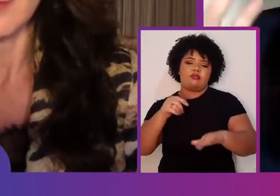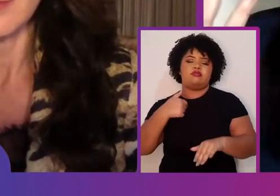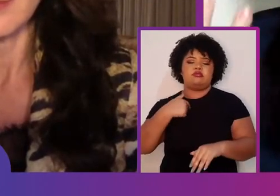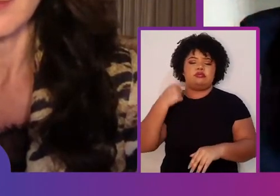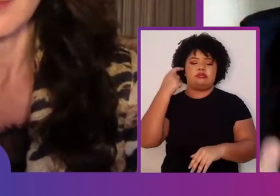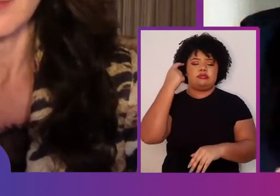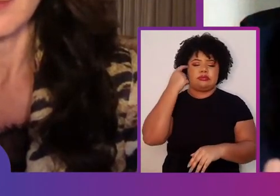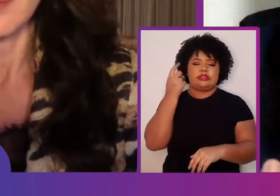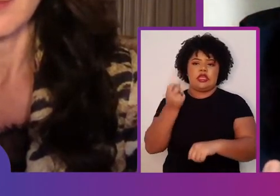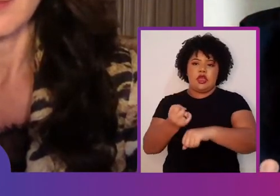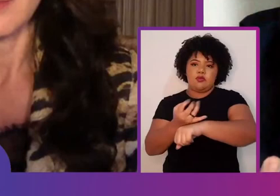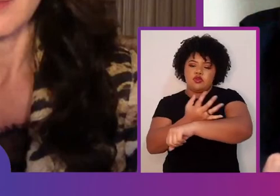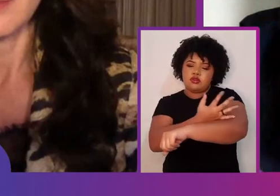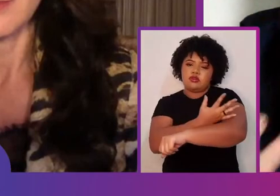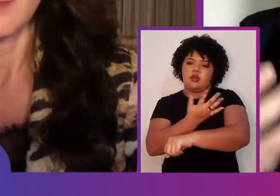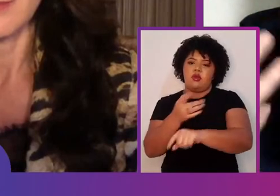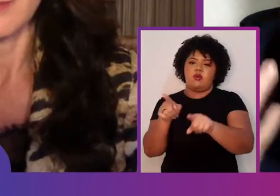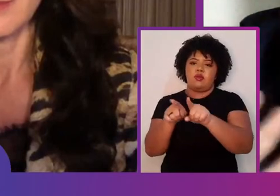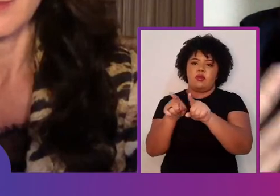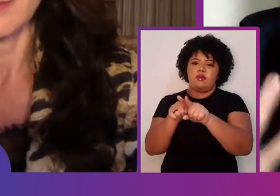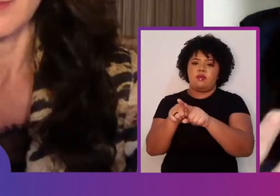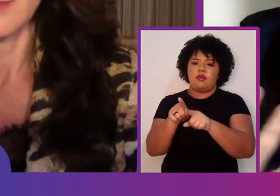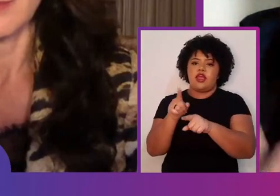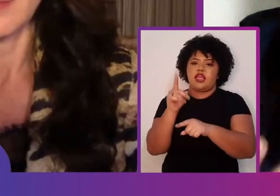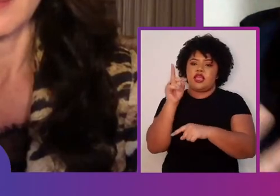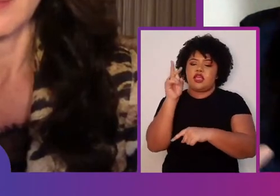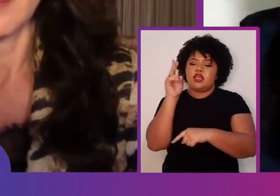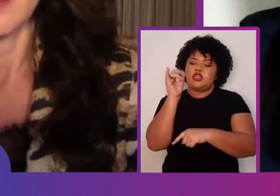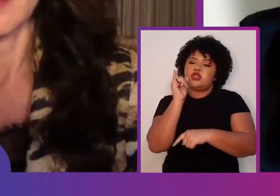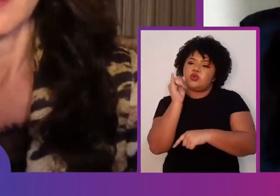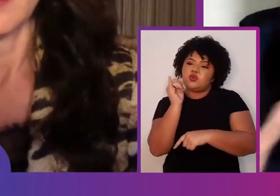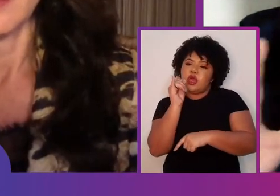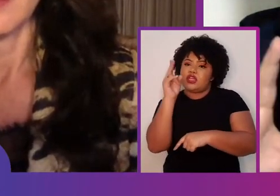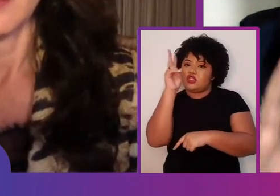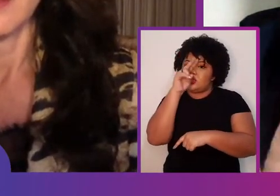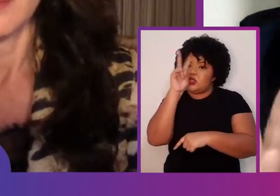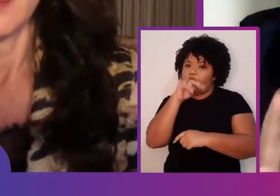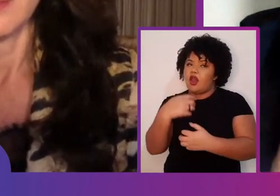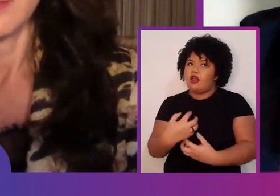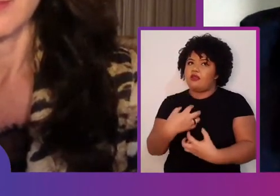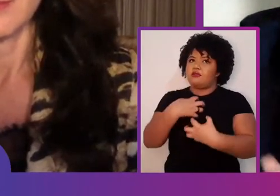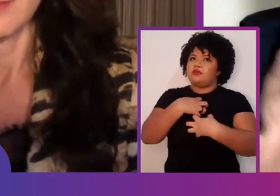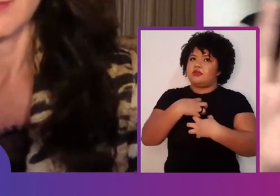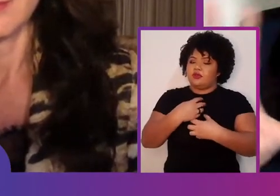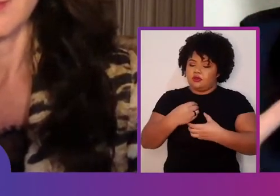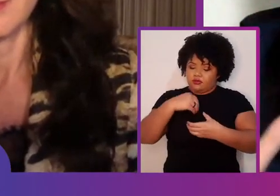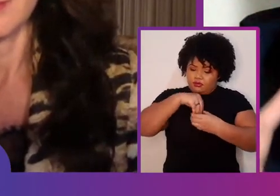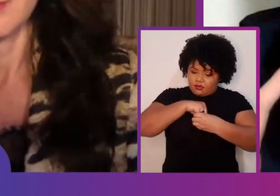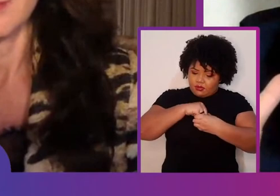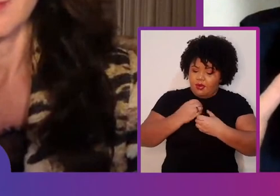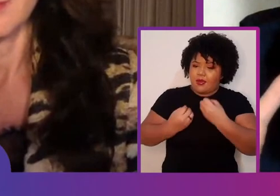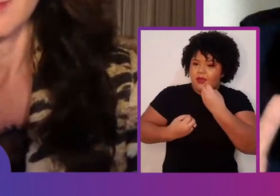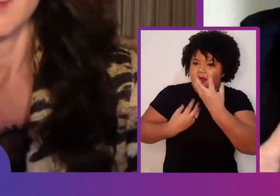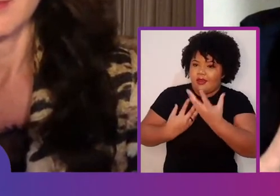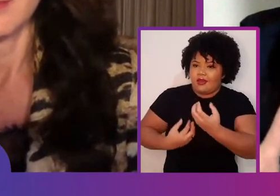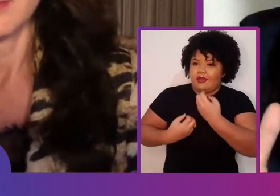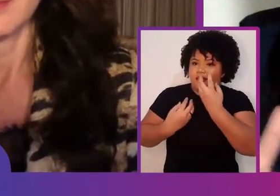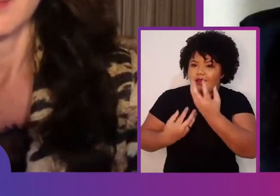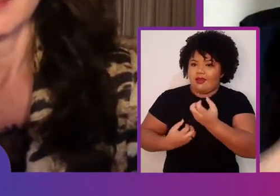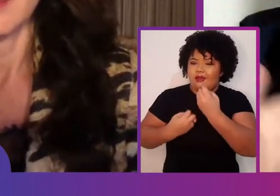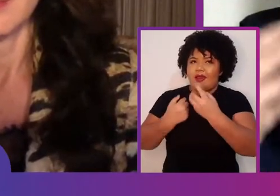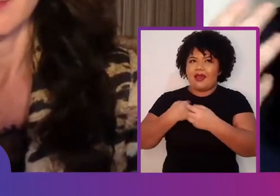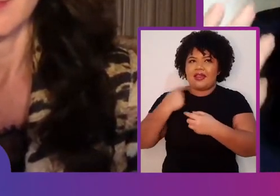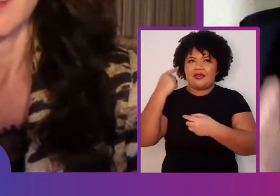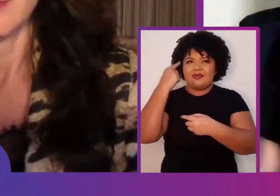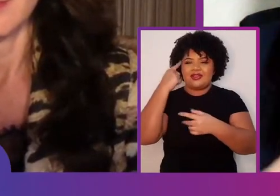contar histórias sobre o que a gente sente, aí começa a ficar complexo com a cara mesmo dessa confusão que é ser um